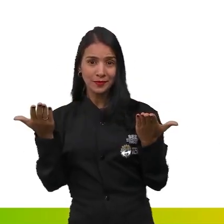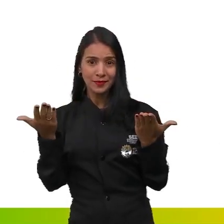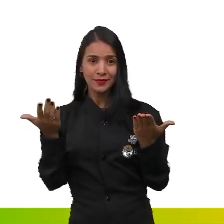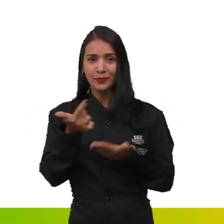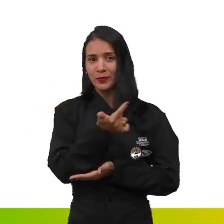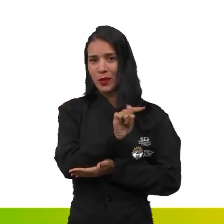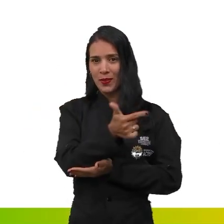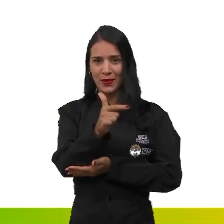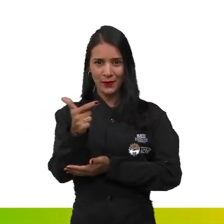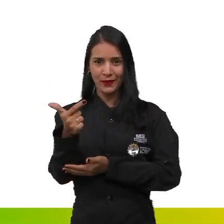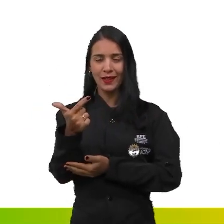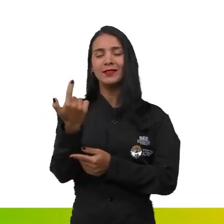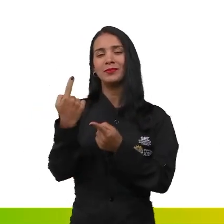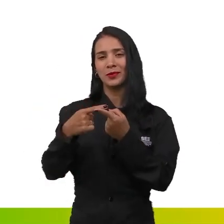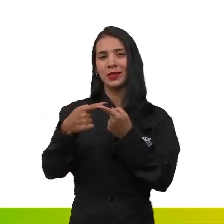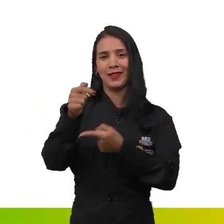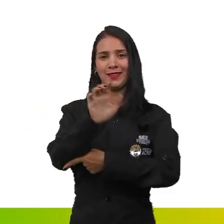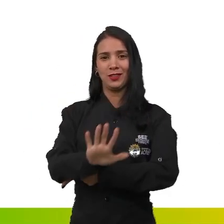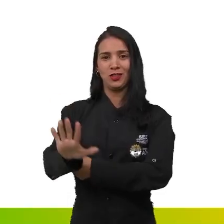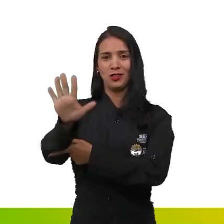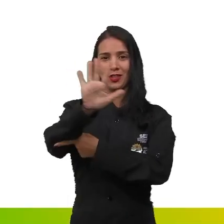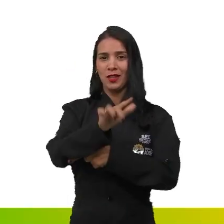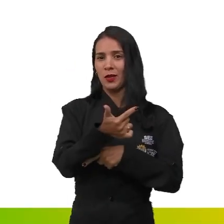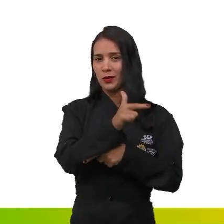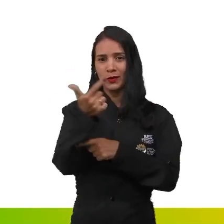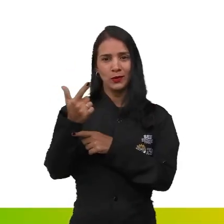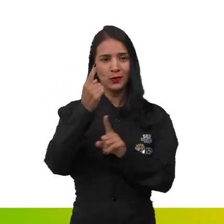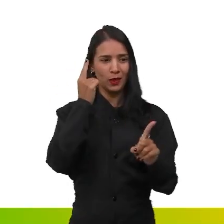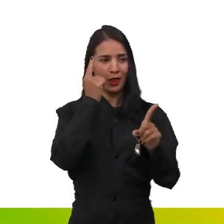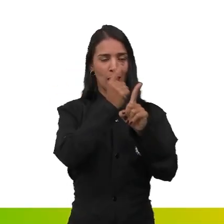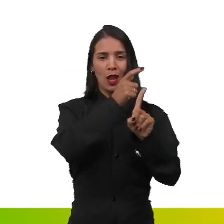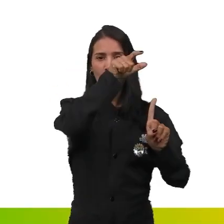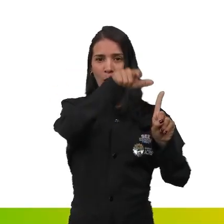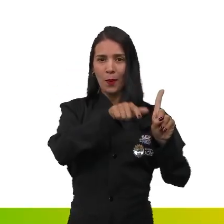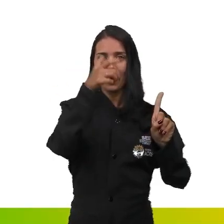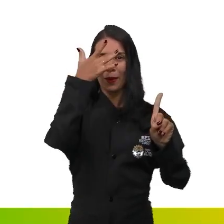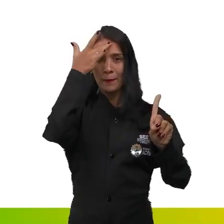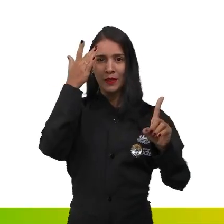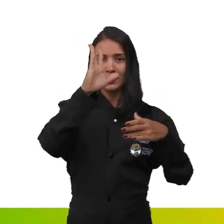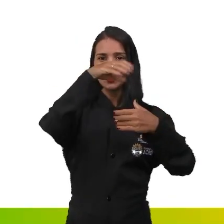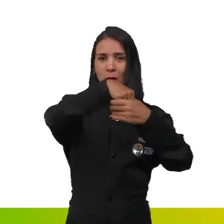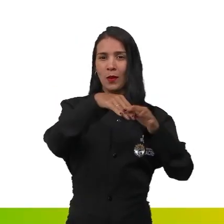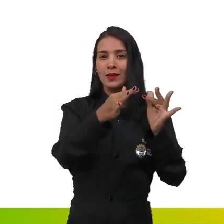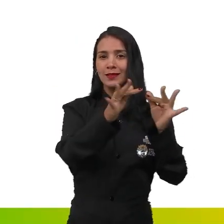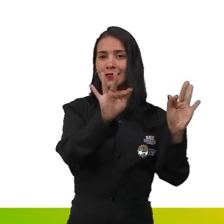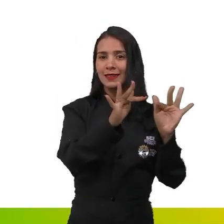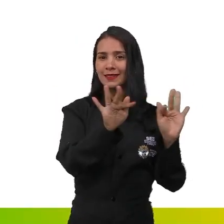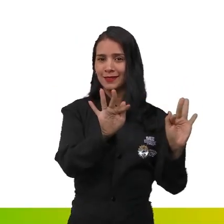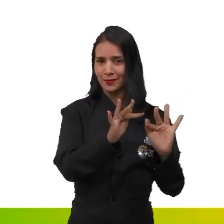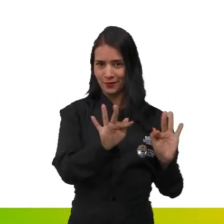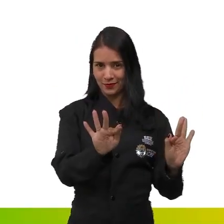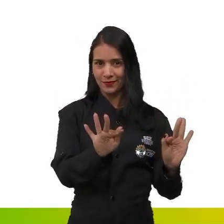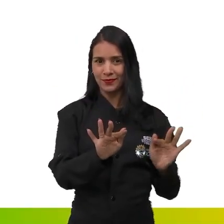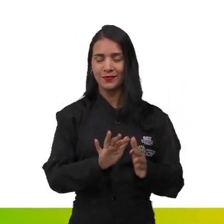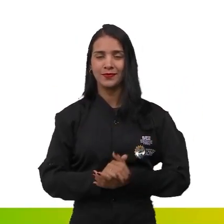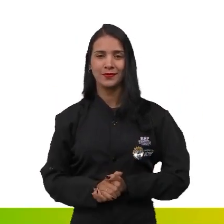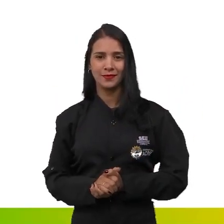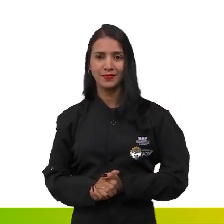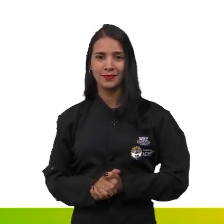tenho uma indeterminação do sujeito que se caracteriza pelo uso aqui do se,